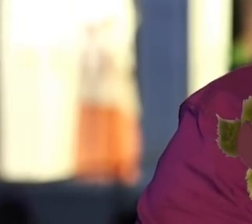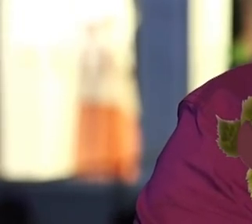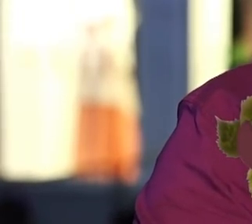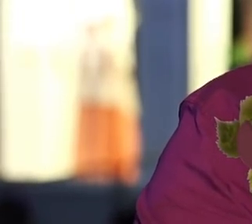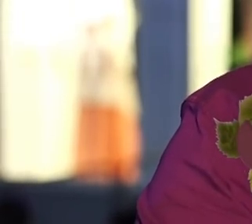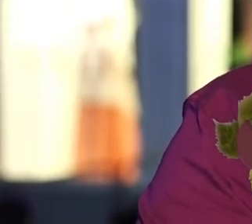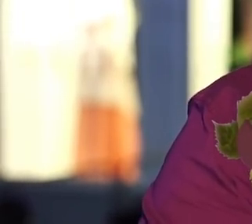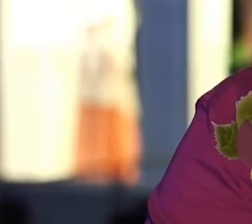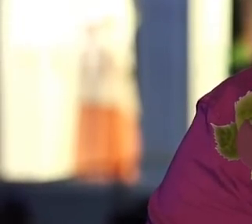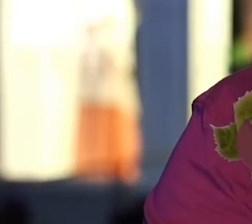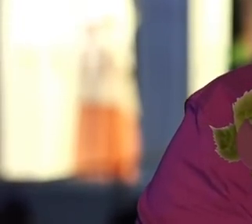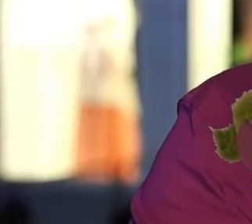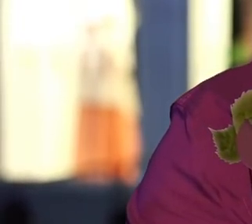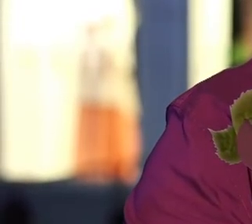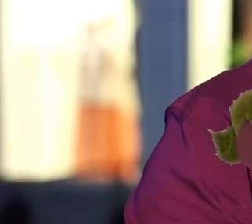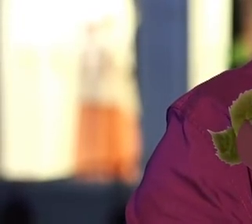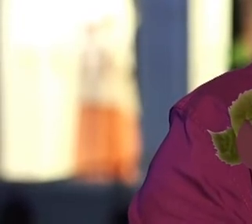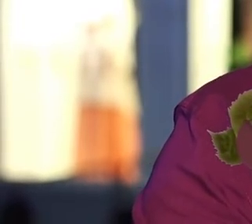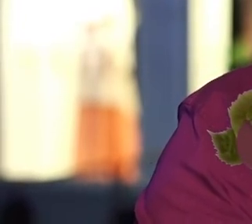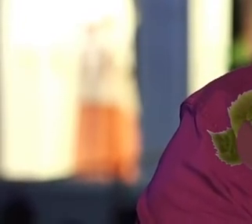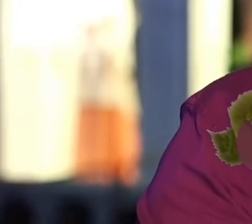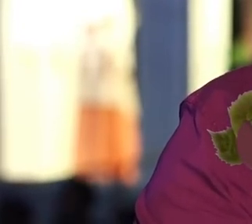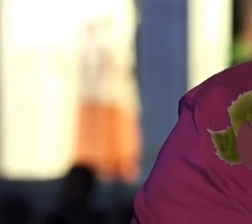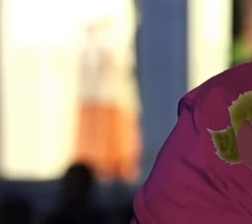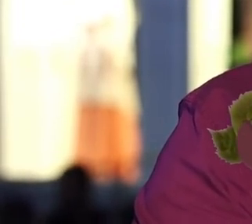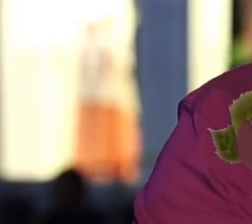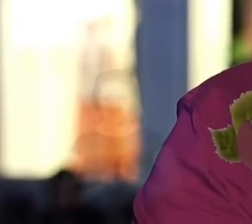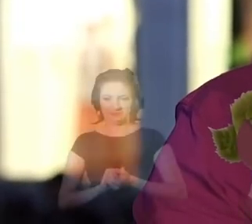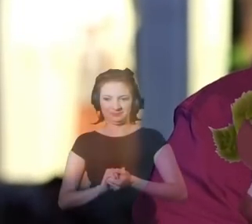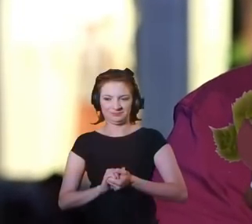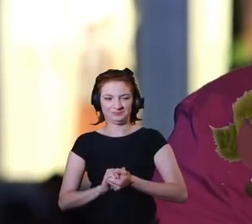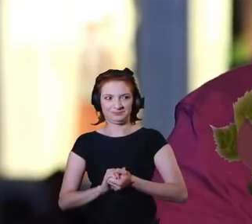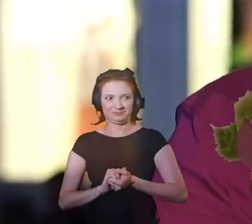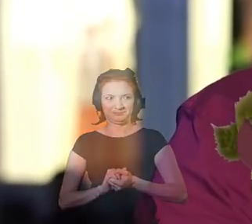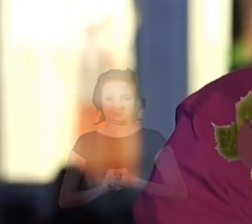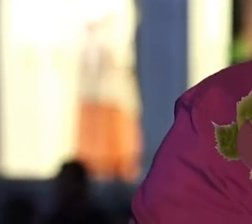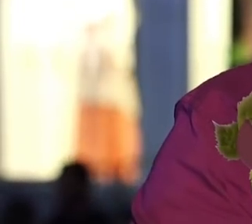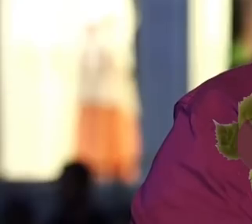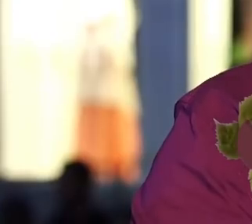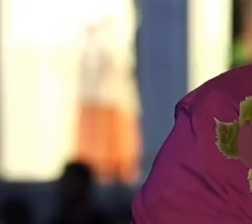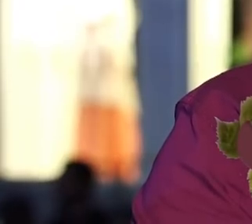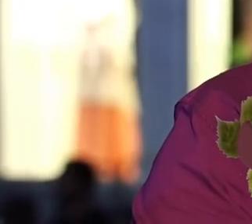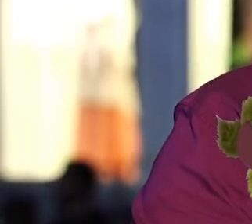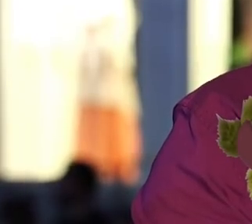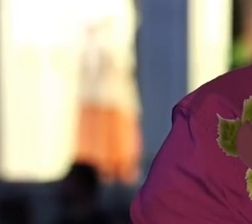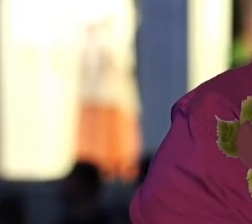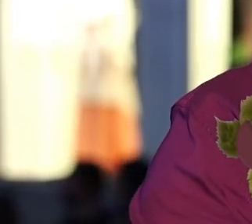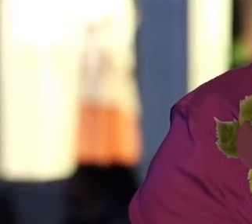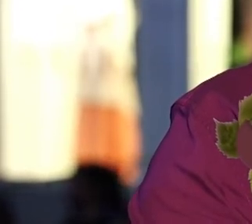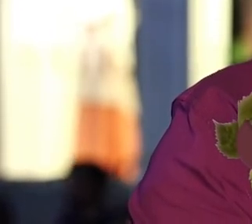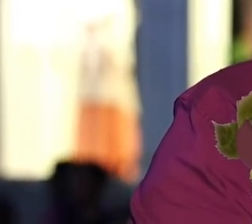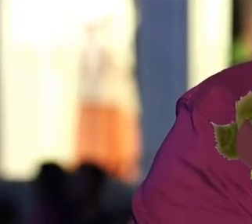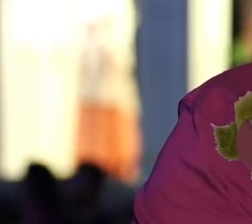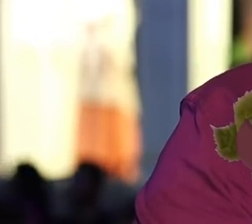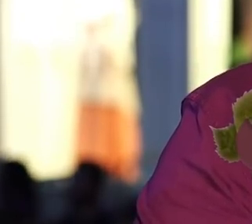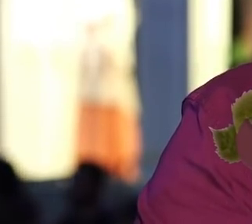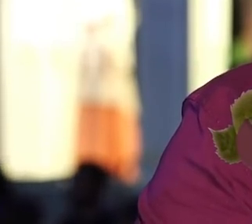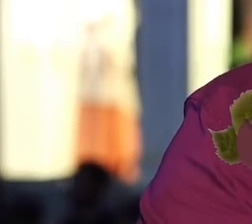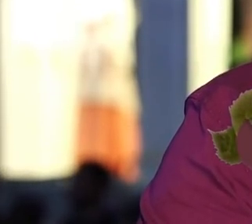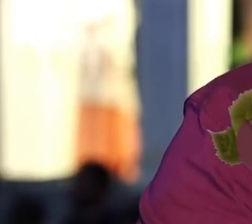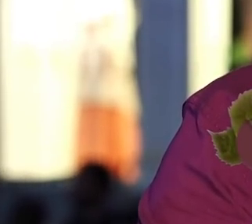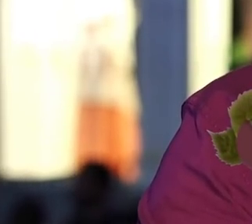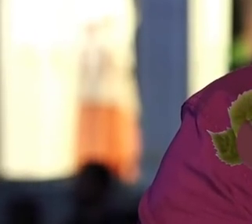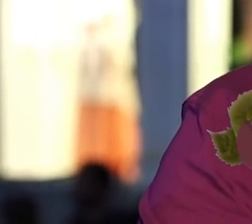frente para que nós podemos contar para você, através dessas imagens, o quanto importante está